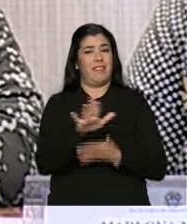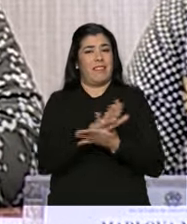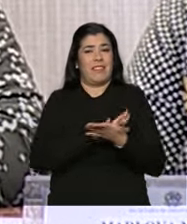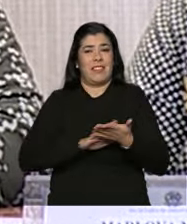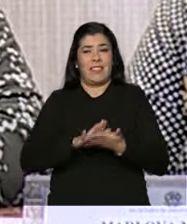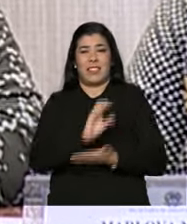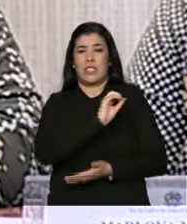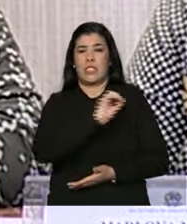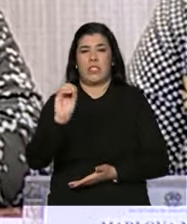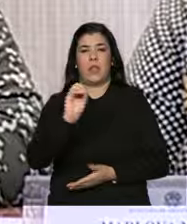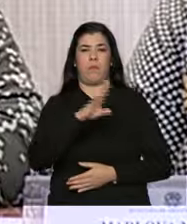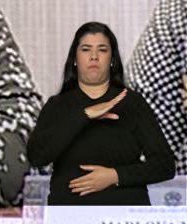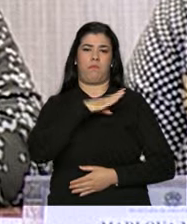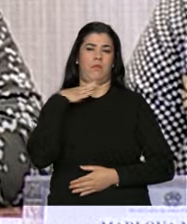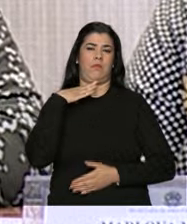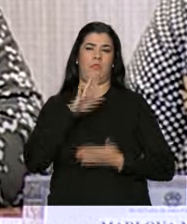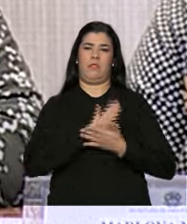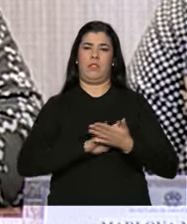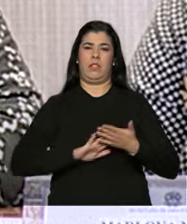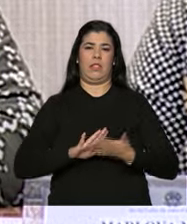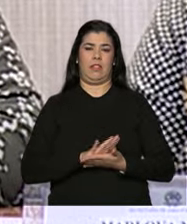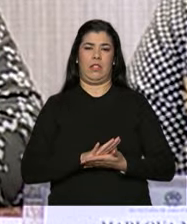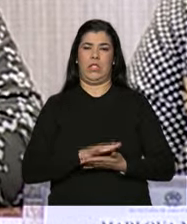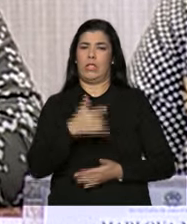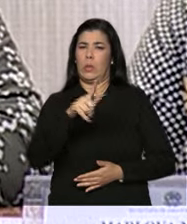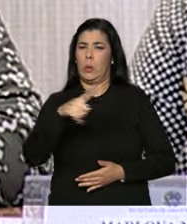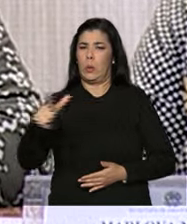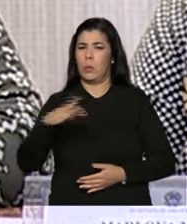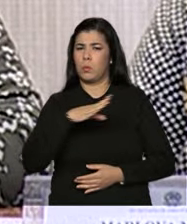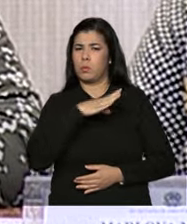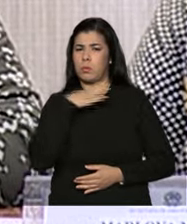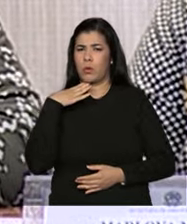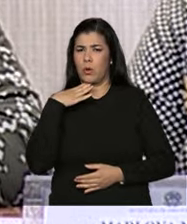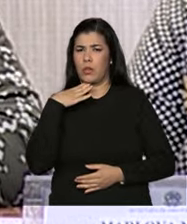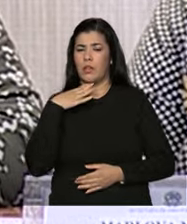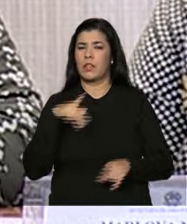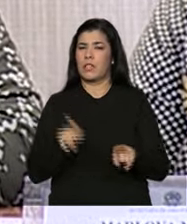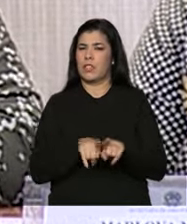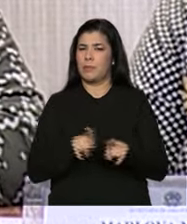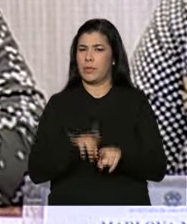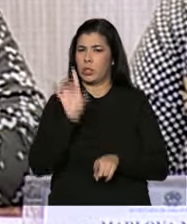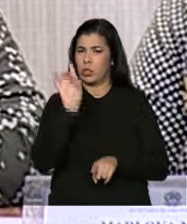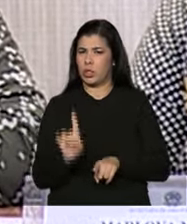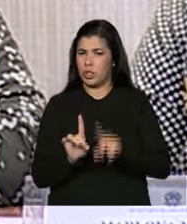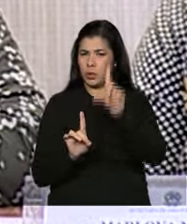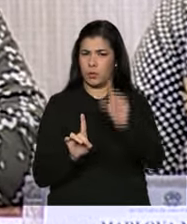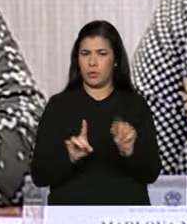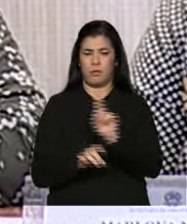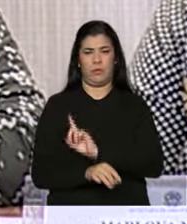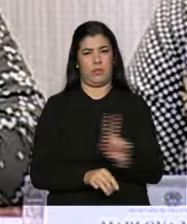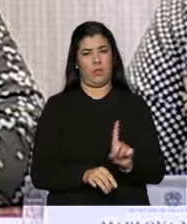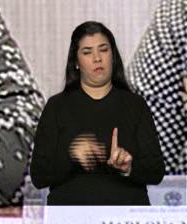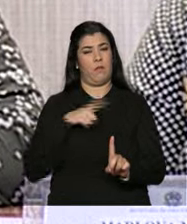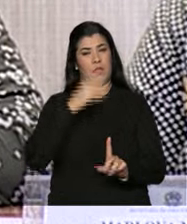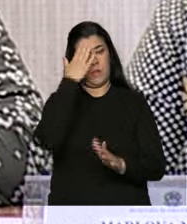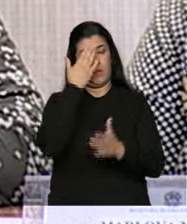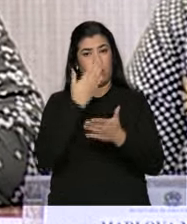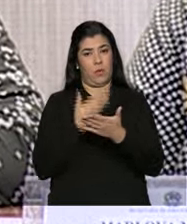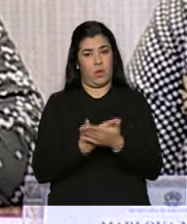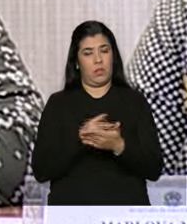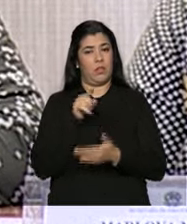morte a mais. Nenhuma morte a mais e nenhum direito a menos. E eu tenho certeza que é isso que